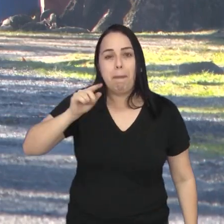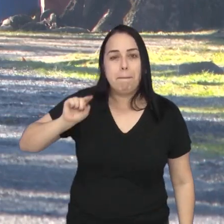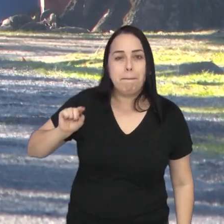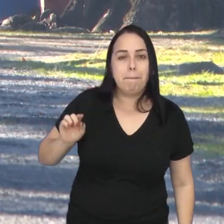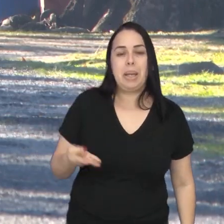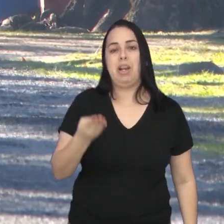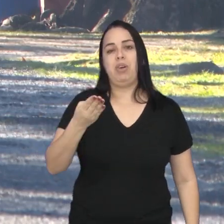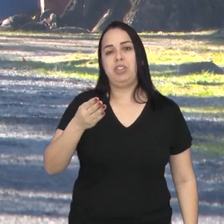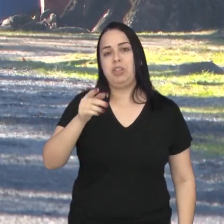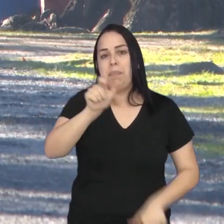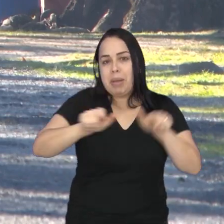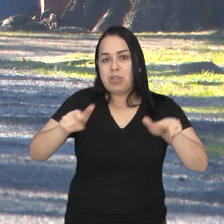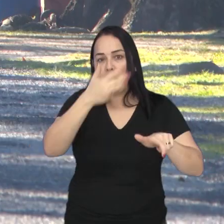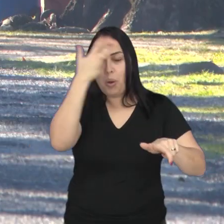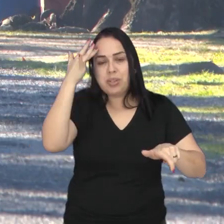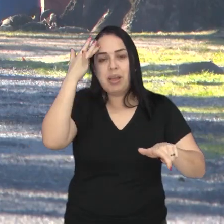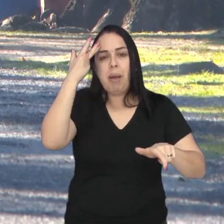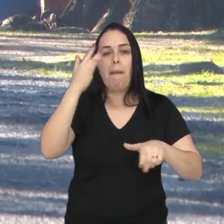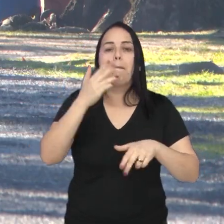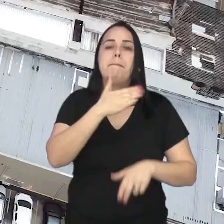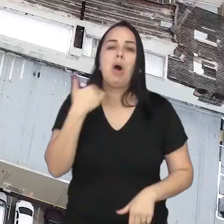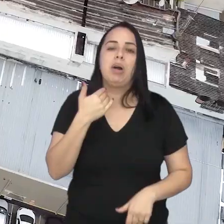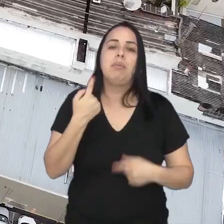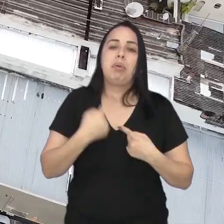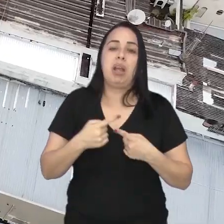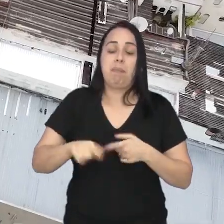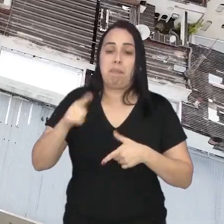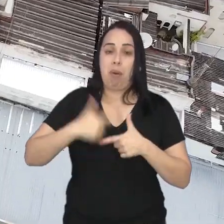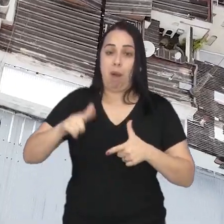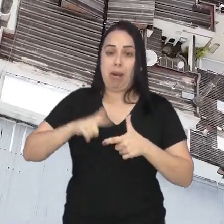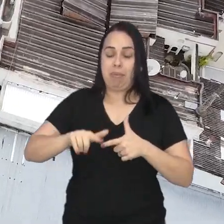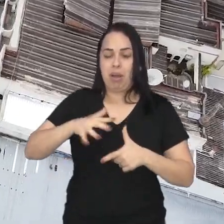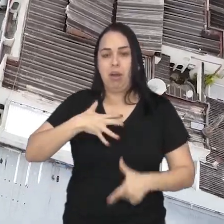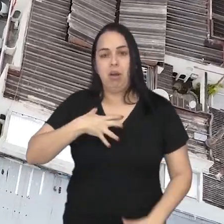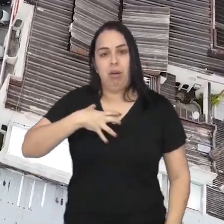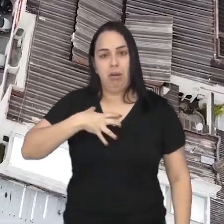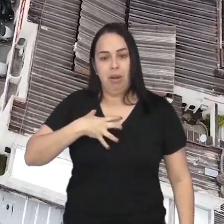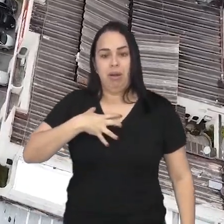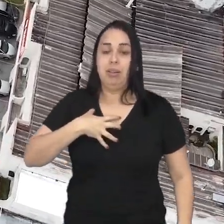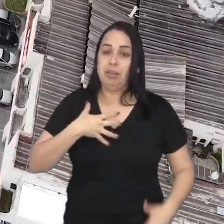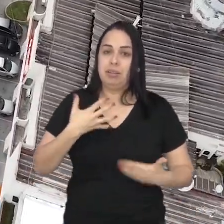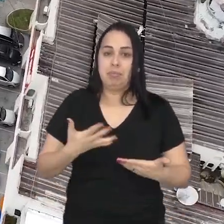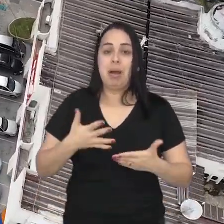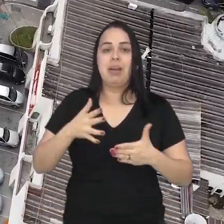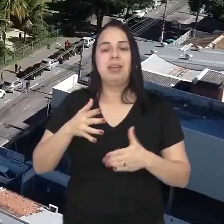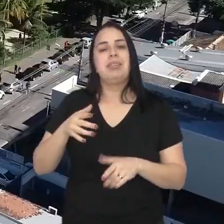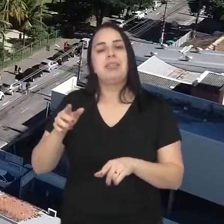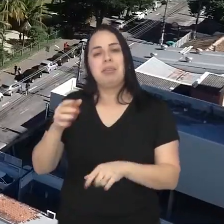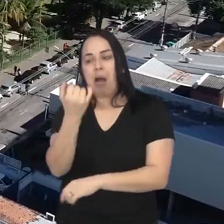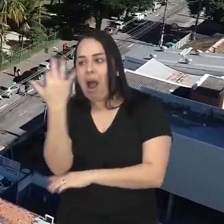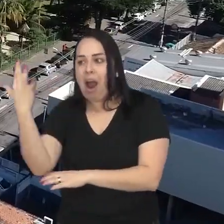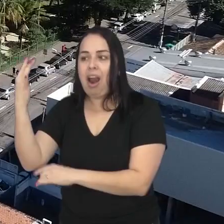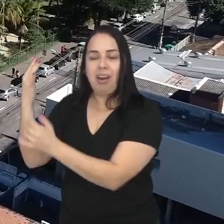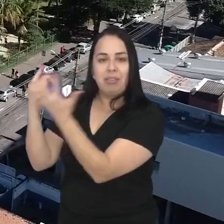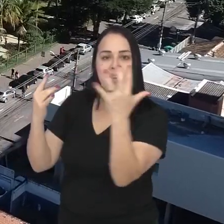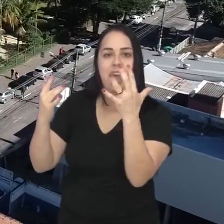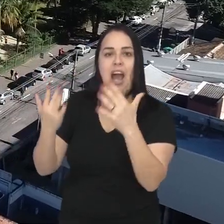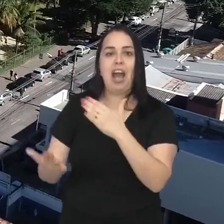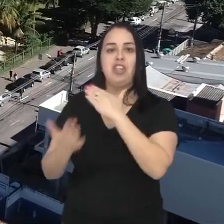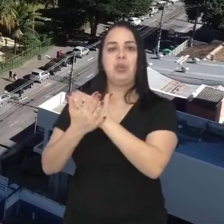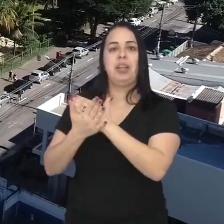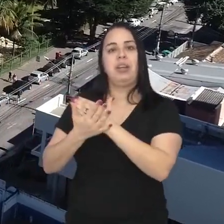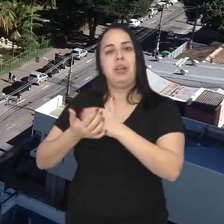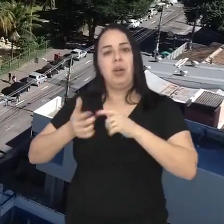morrem todos os anos por doenças respiratórias. E poder evitar isso a partir da arborização é um ganho não só para a